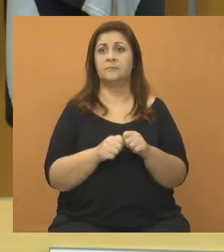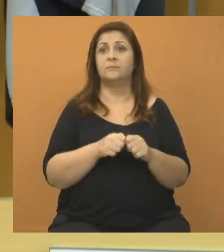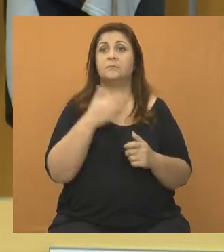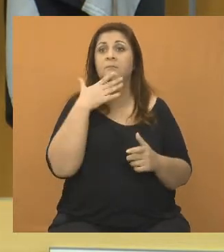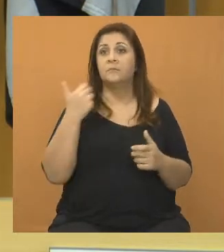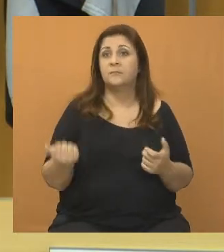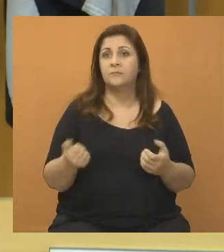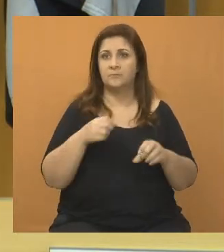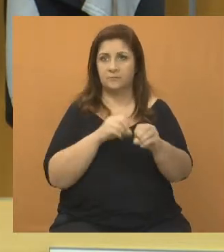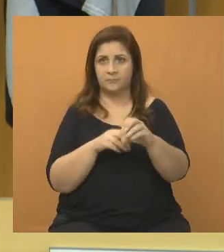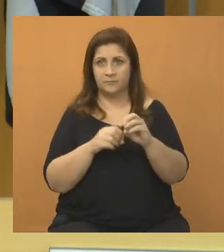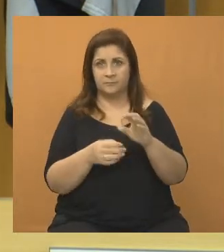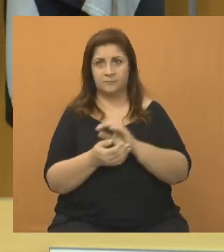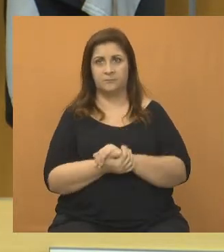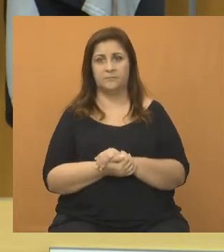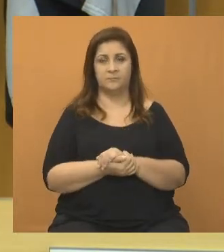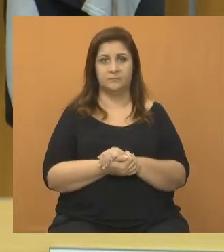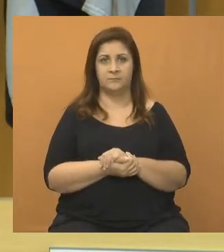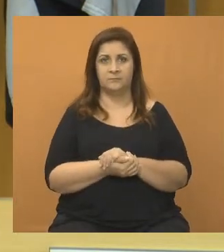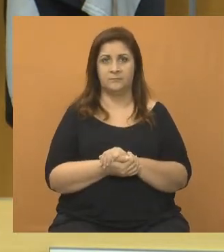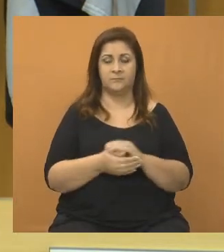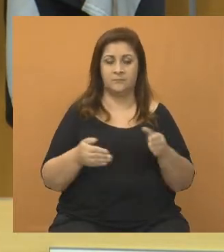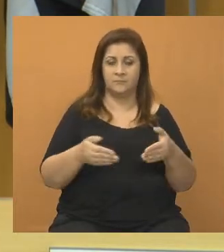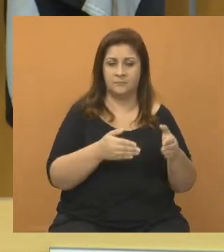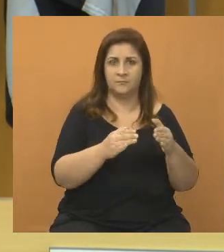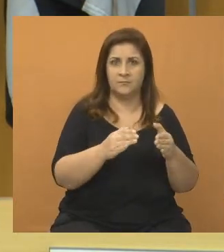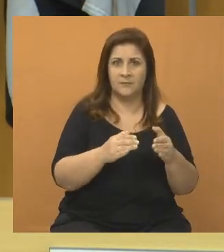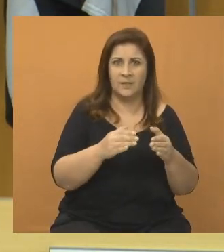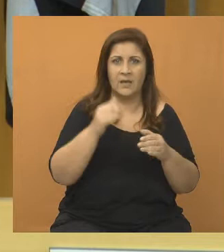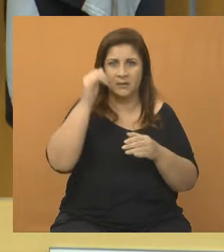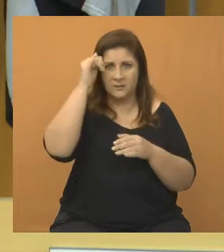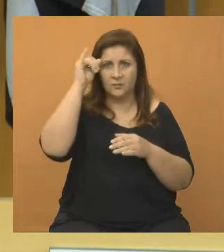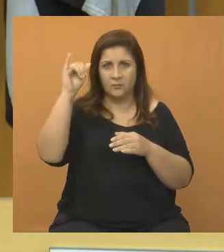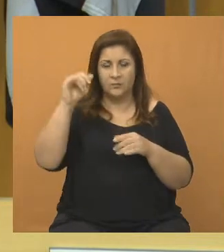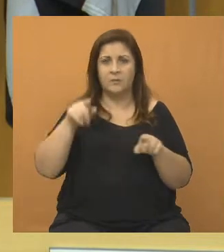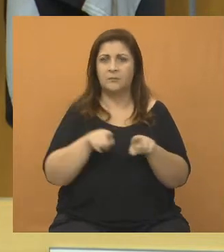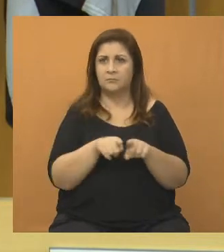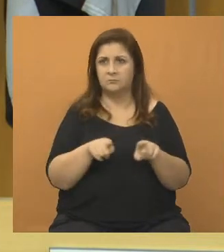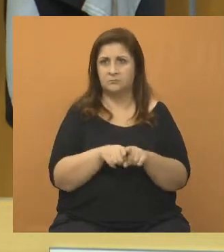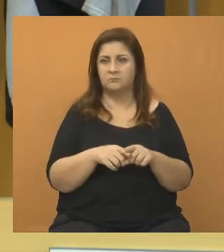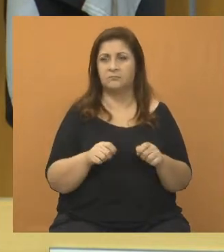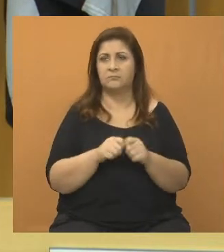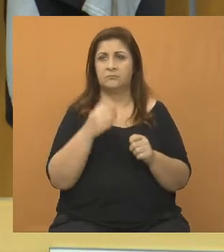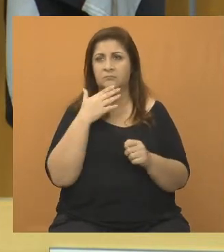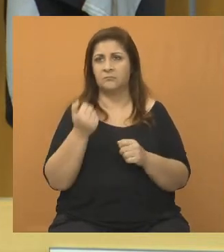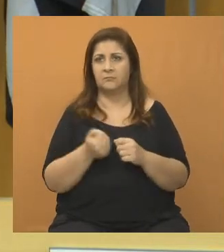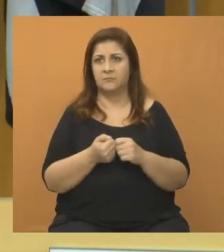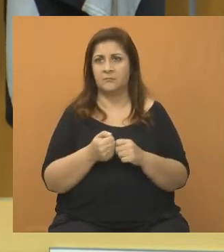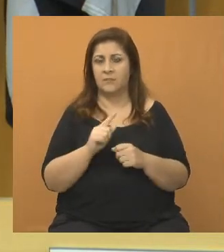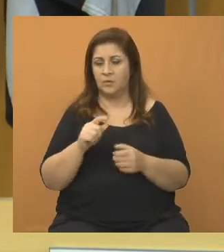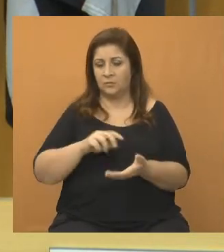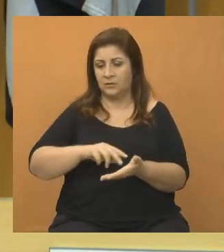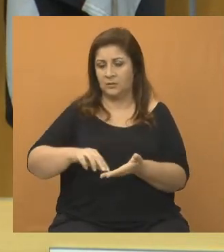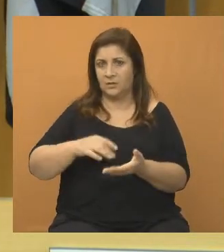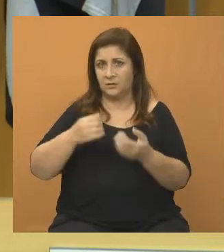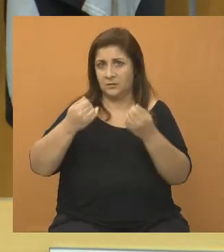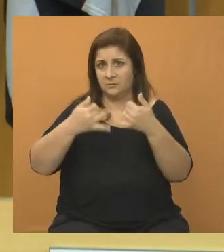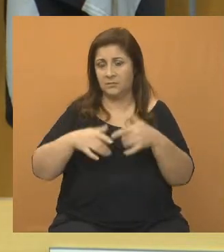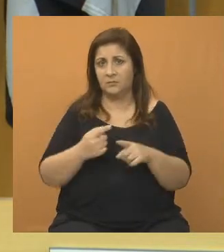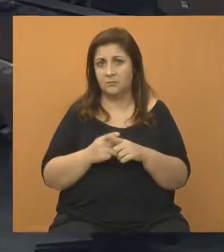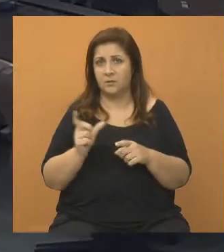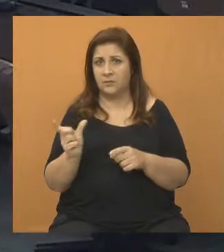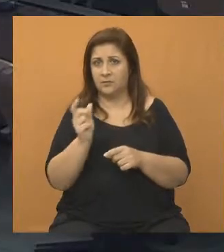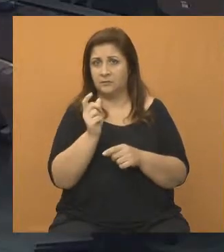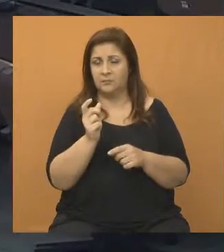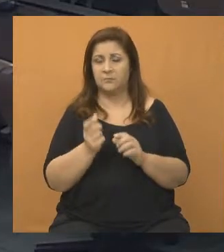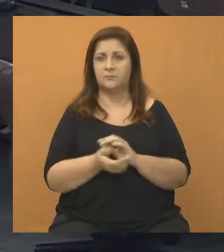de educação, né, as estradas rurais também, o serviço prestado não está aqui, mas não está... Porque